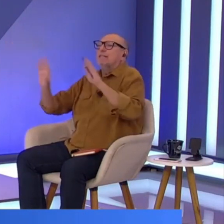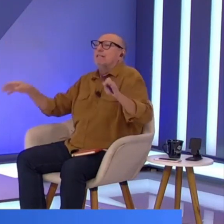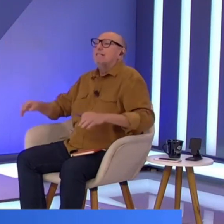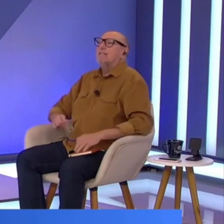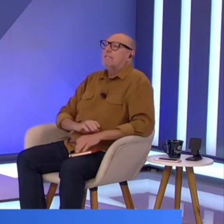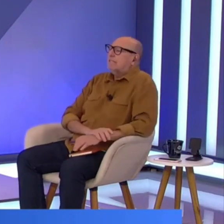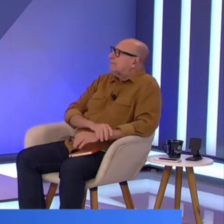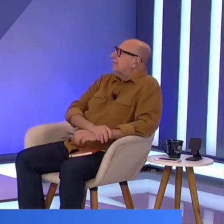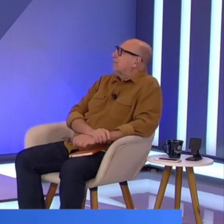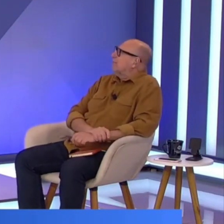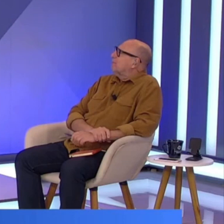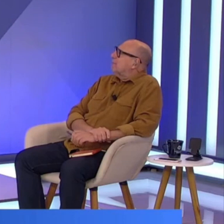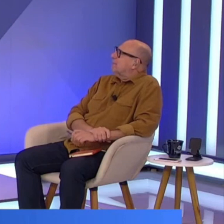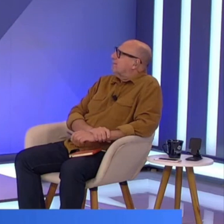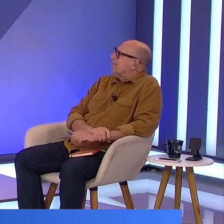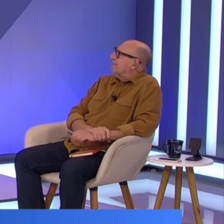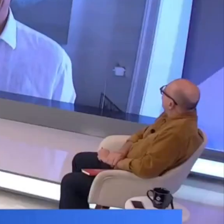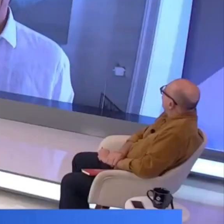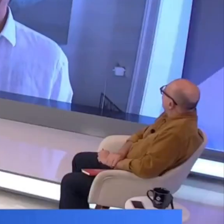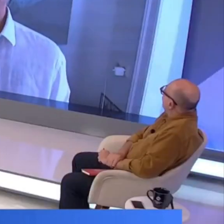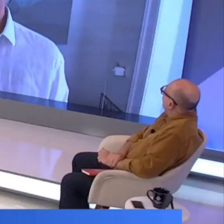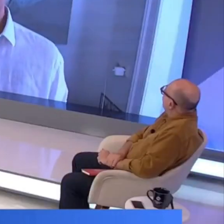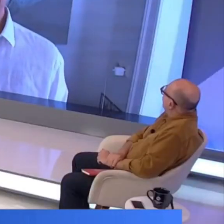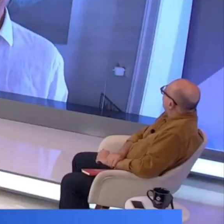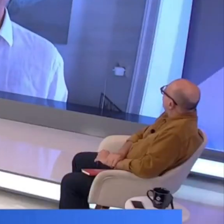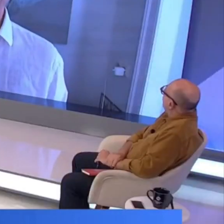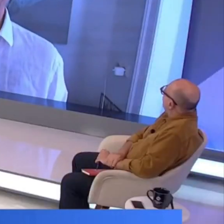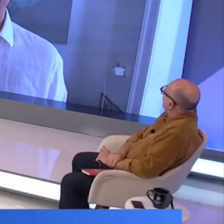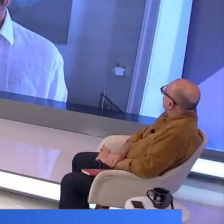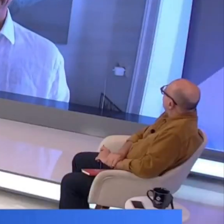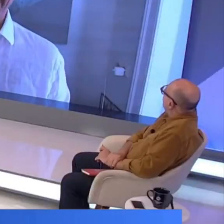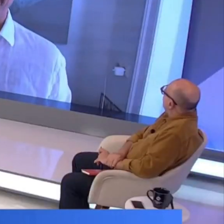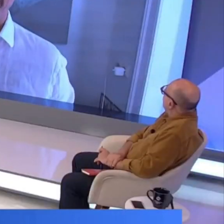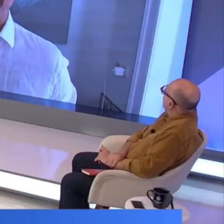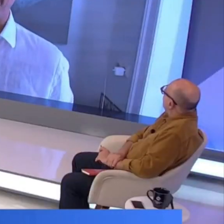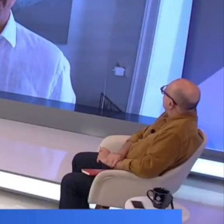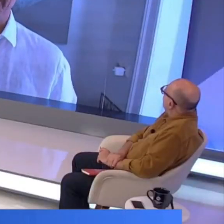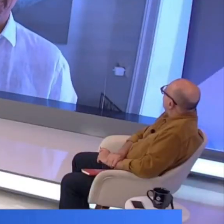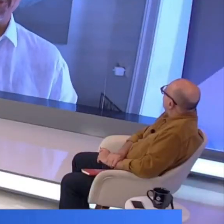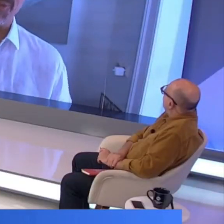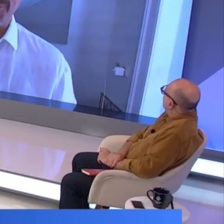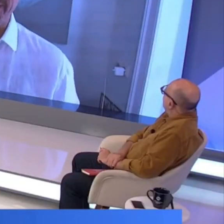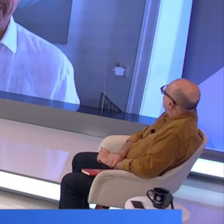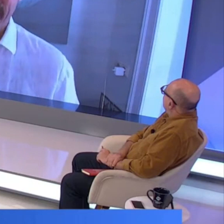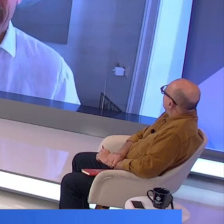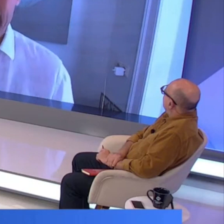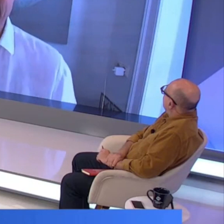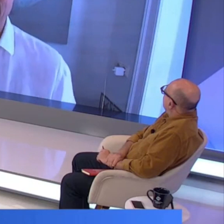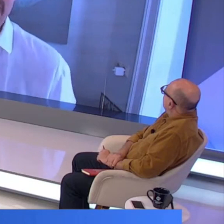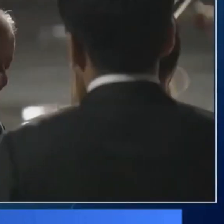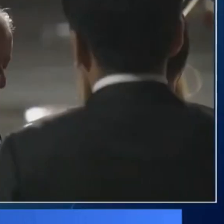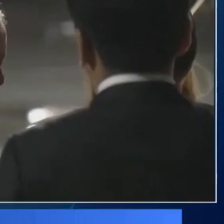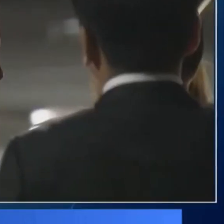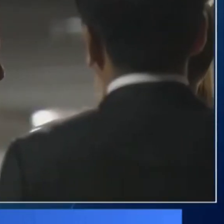Adeus! Meu Nada, Deus do céu! nada. E aí o curioso é que, né, o governo brasileiro,